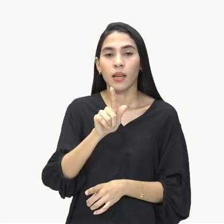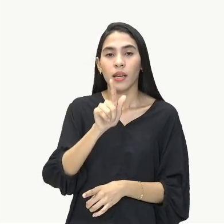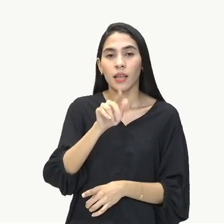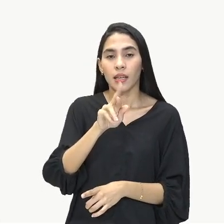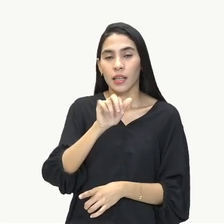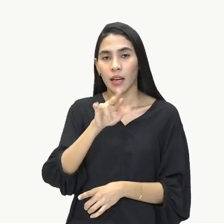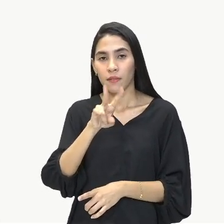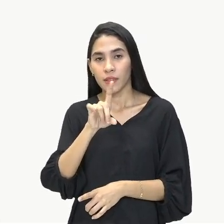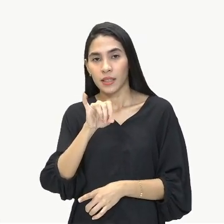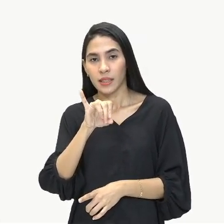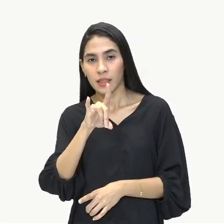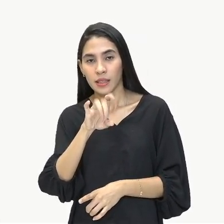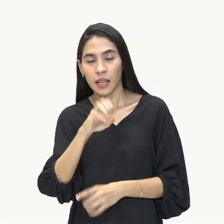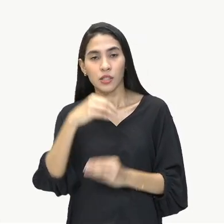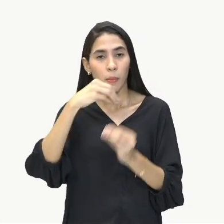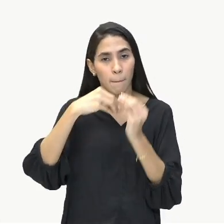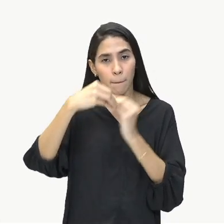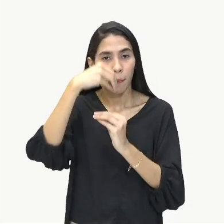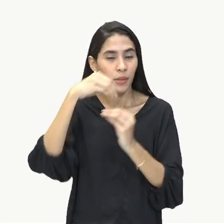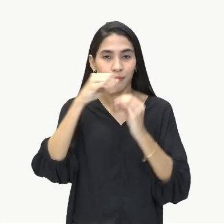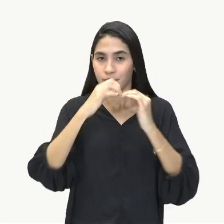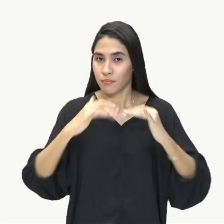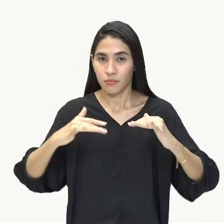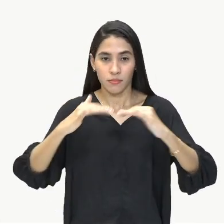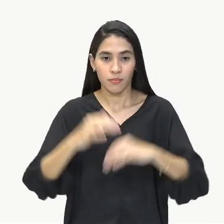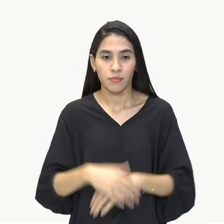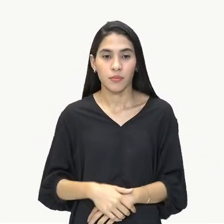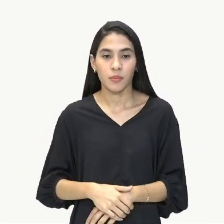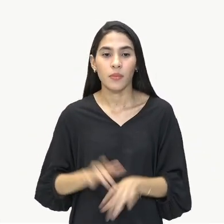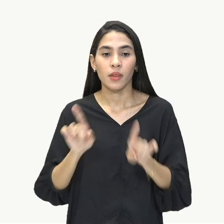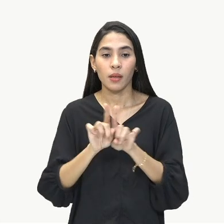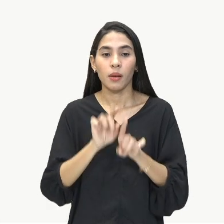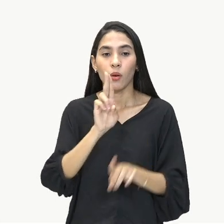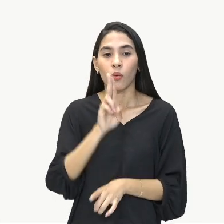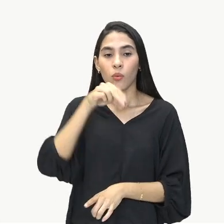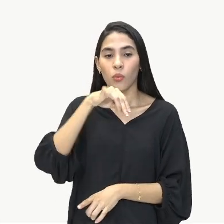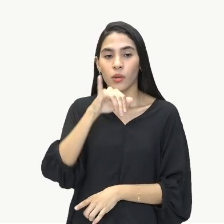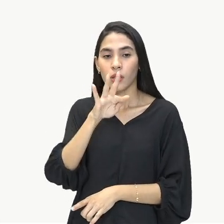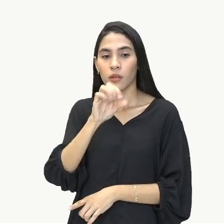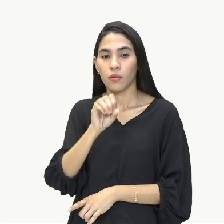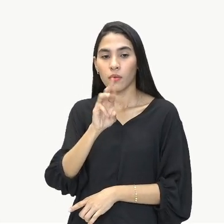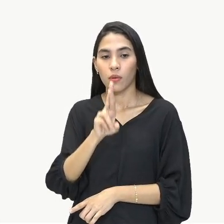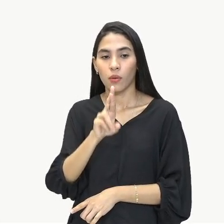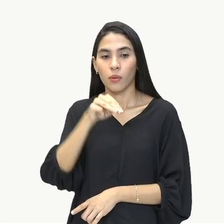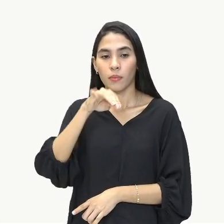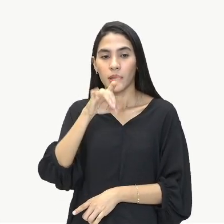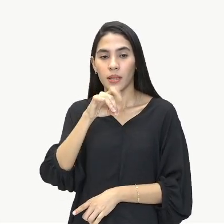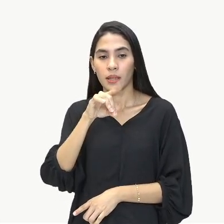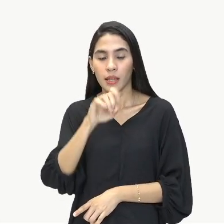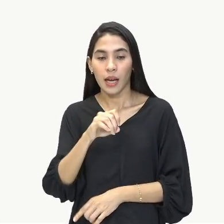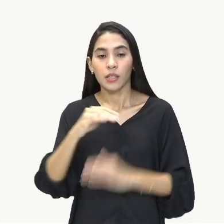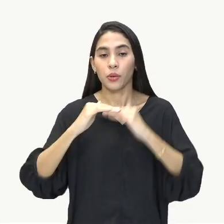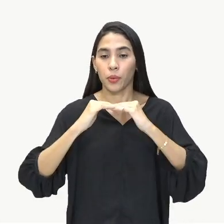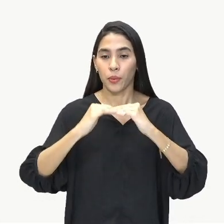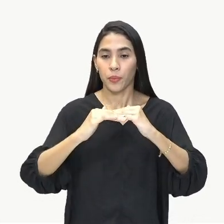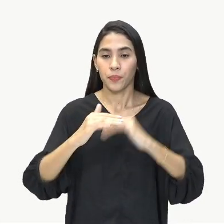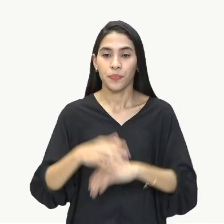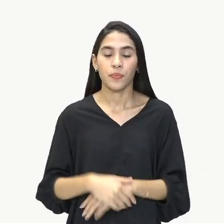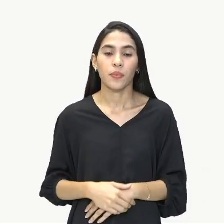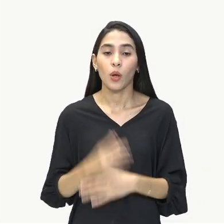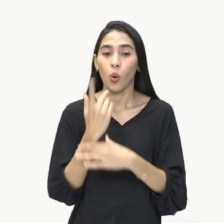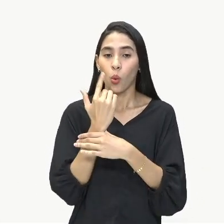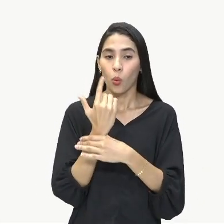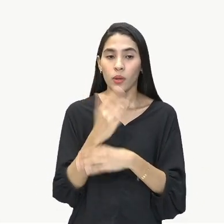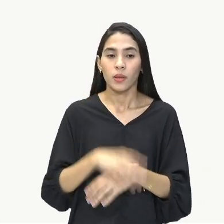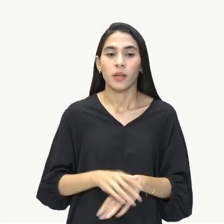sedimentam. E em termos de uniformidade, ela é homogênea. E separabilidade